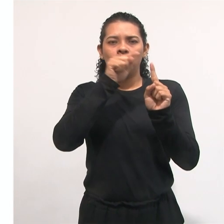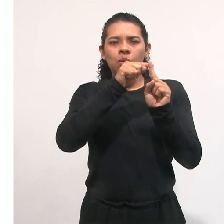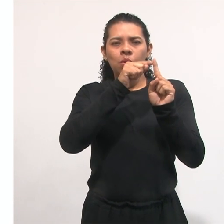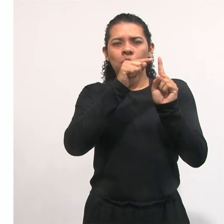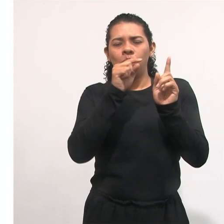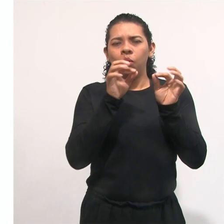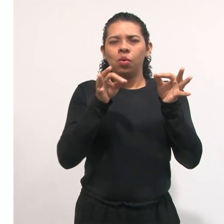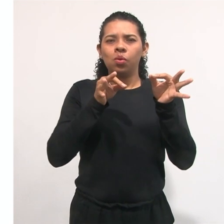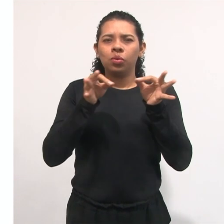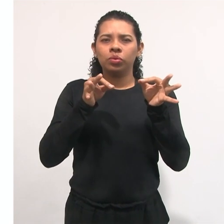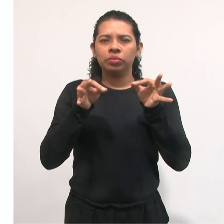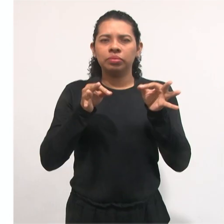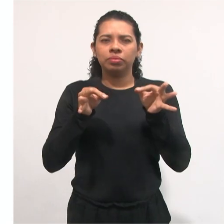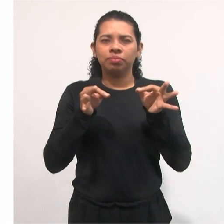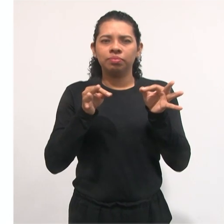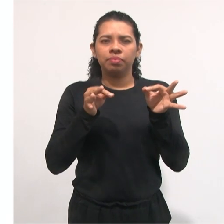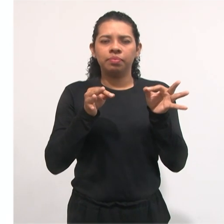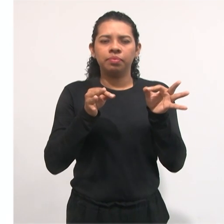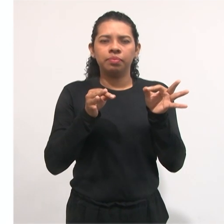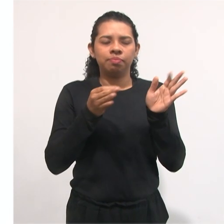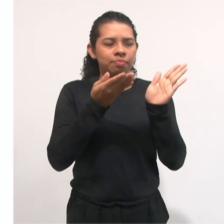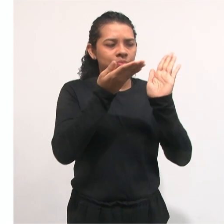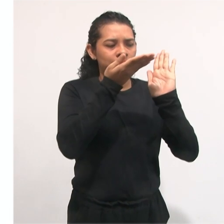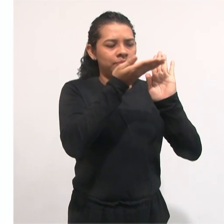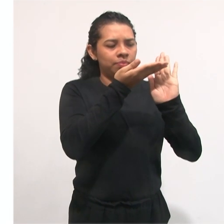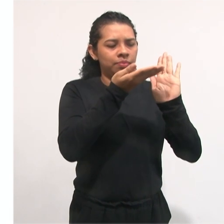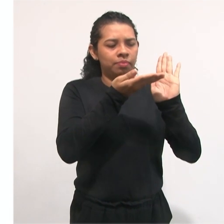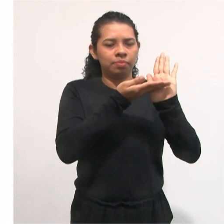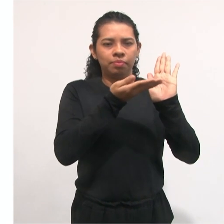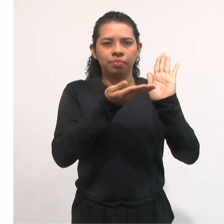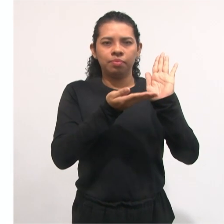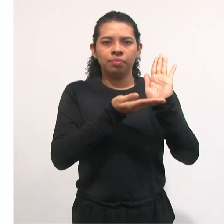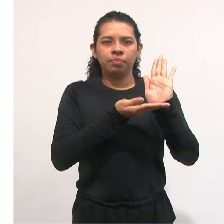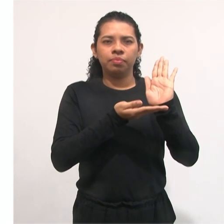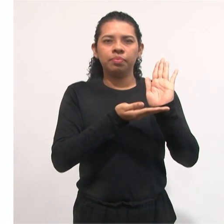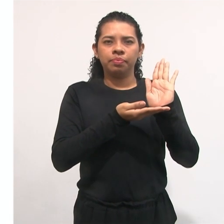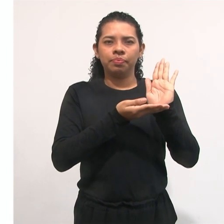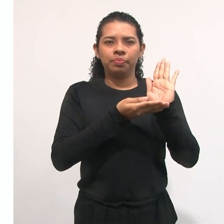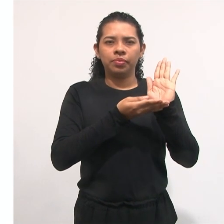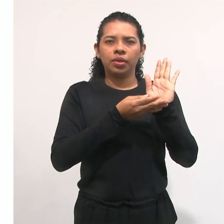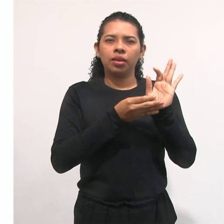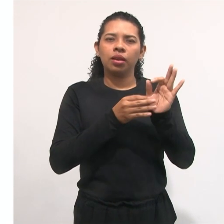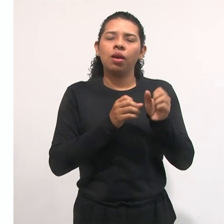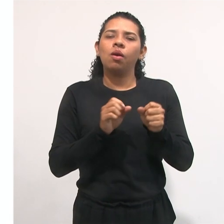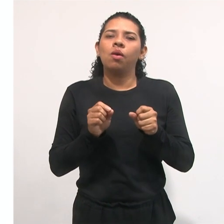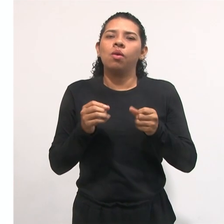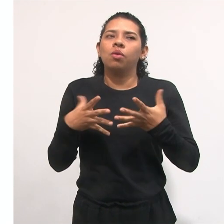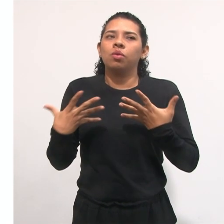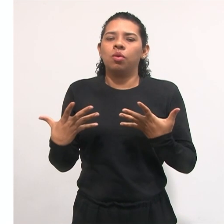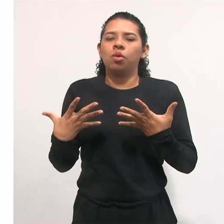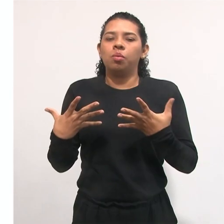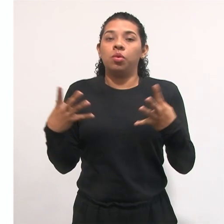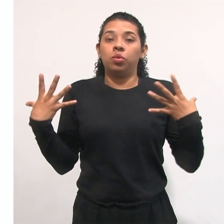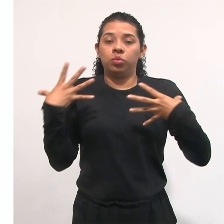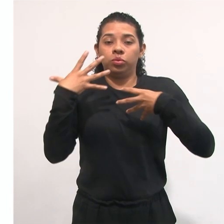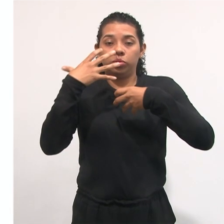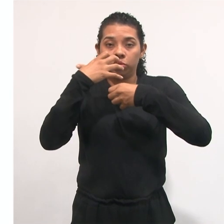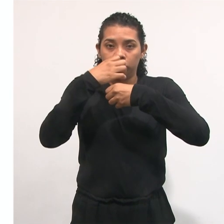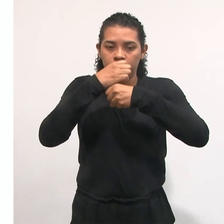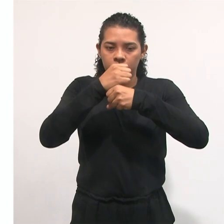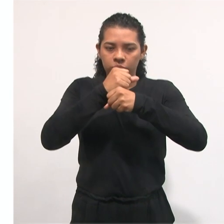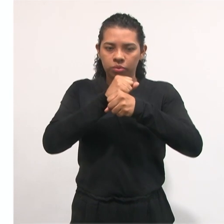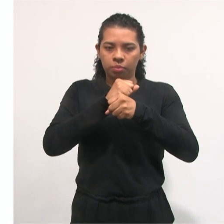o ponto médio de um intervalo de classe, tá bom? O ponto médio de um intervalo de classe. Como é que a gente calcula o ponto médio?